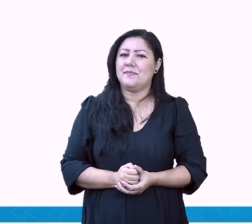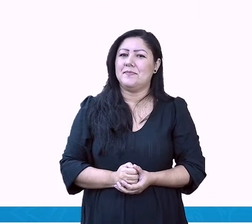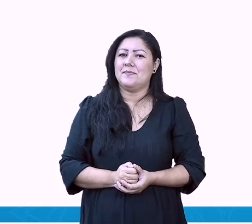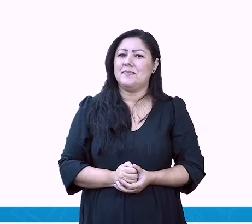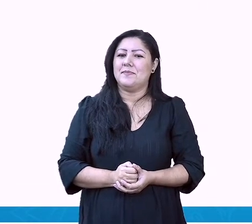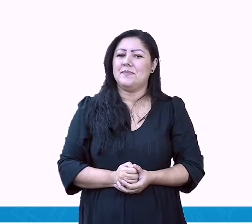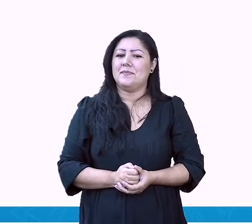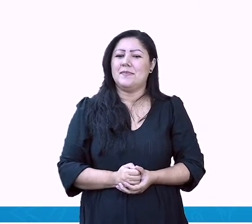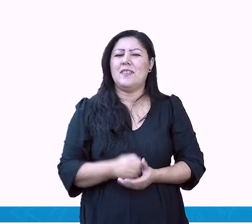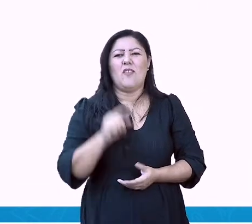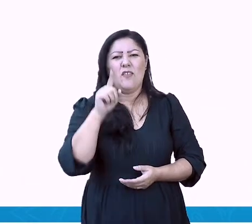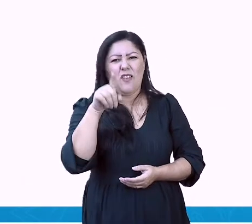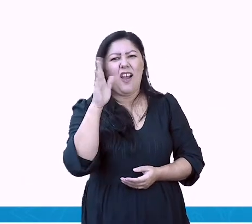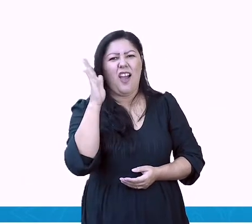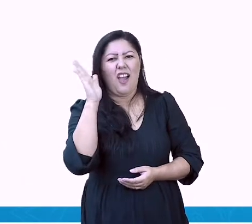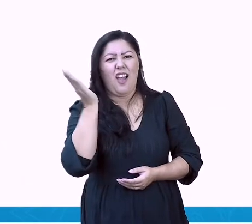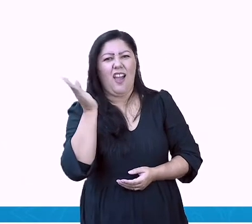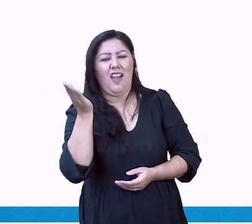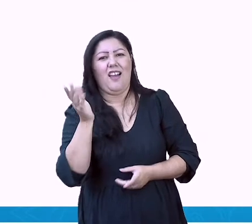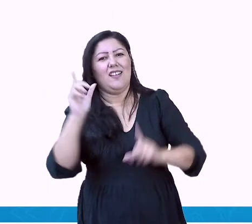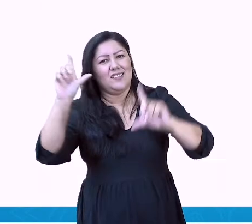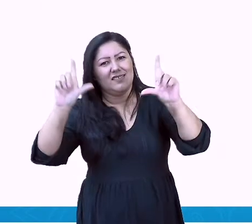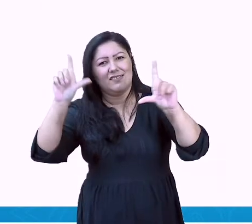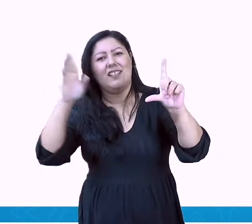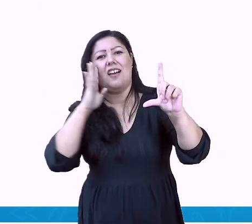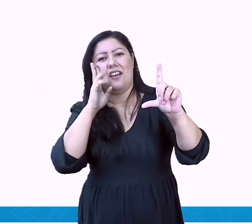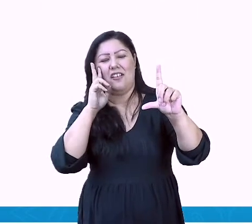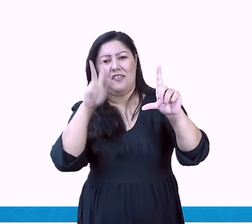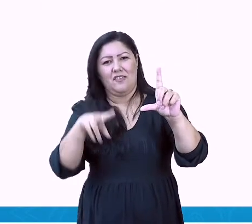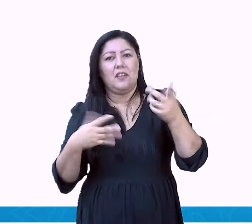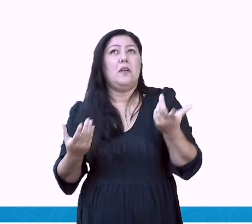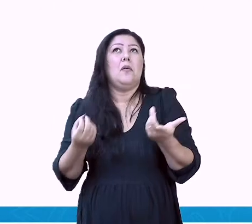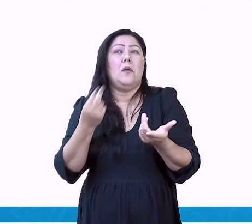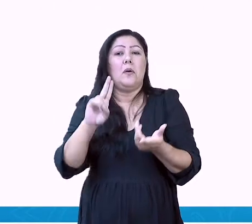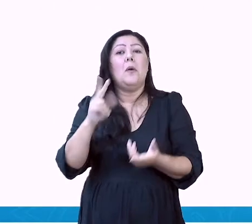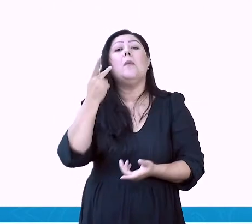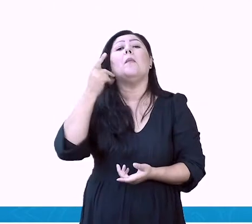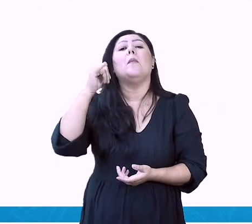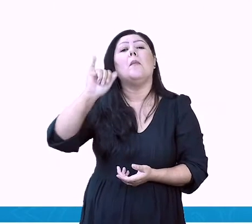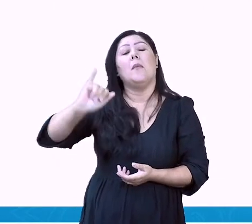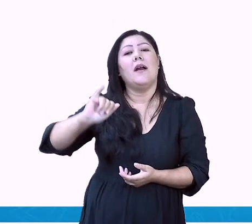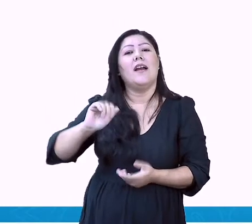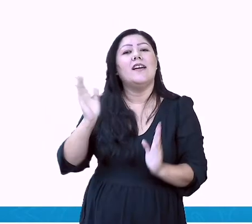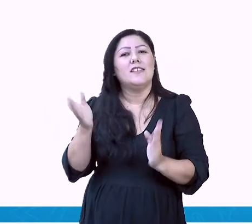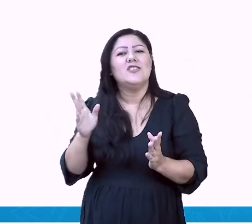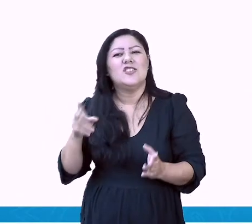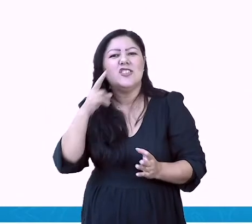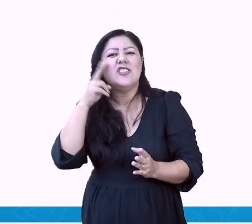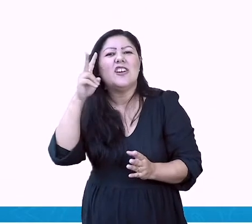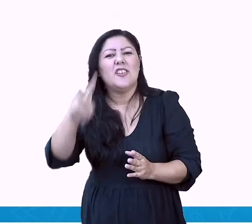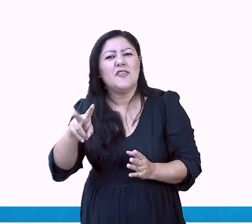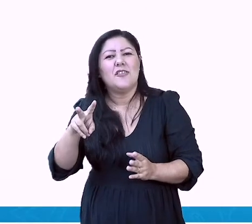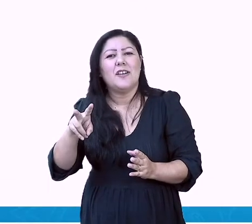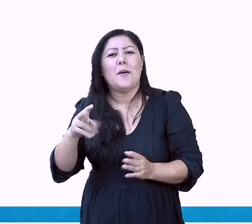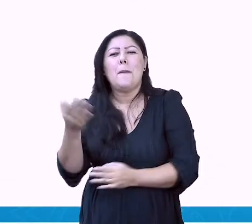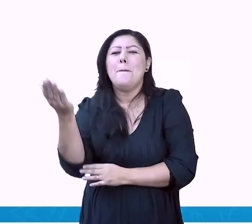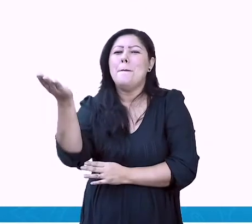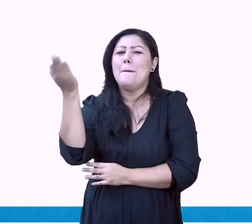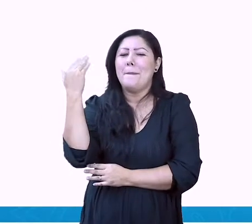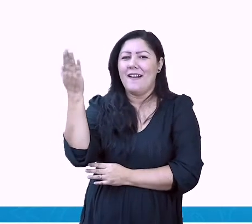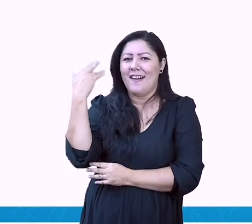Não sei se você já assistiu, mas eu acredito que os seus pais já assistiram algum filme de